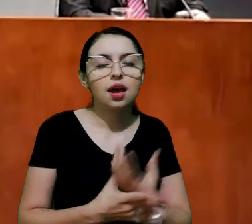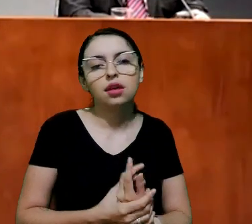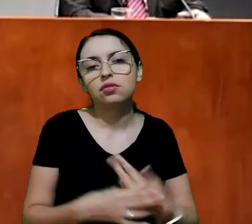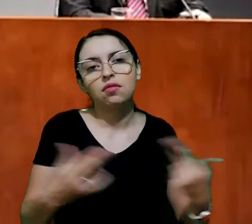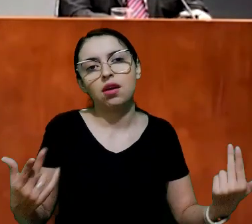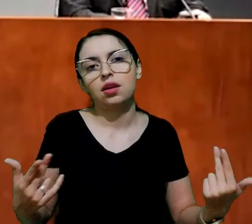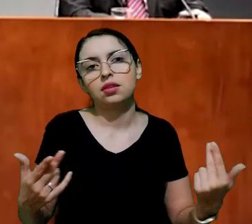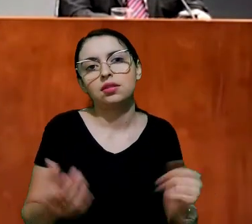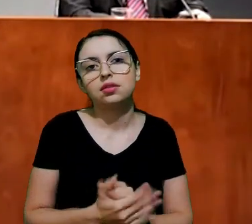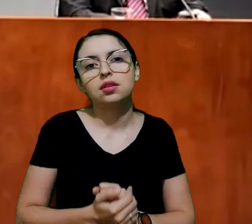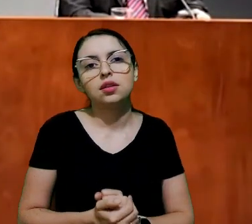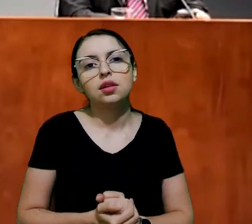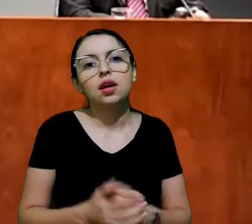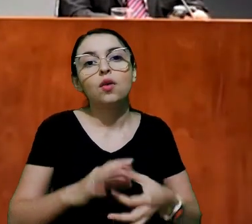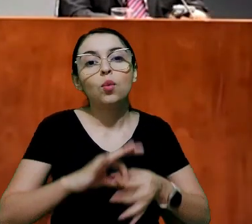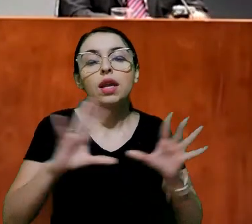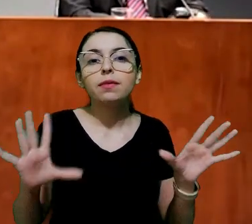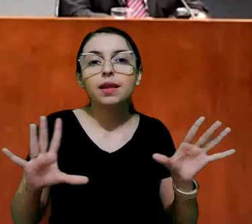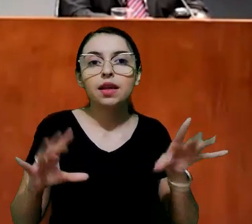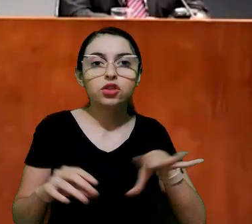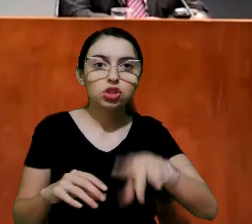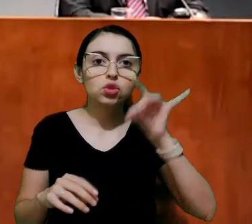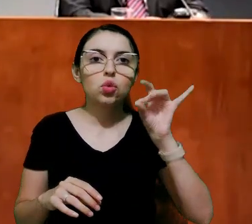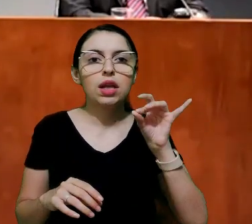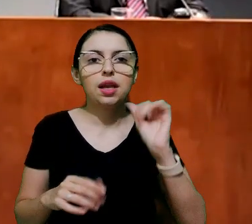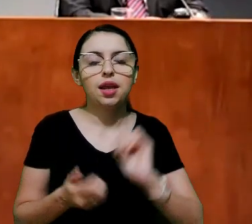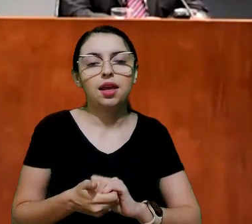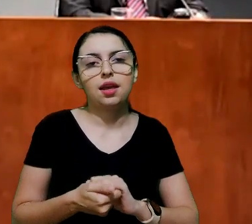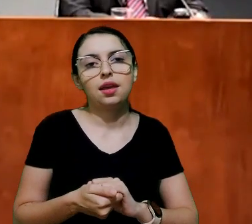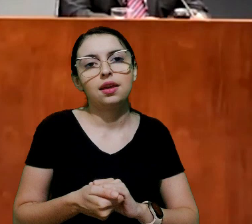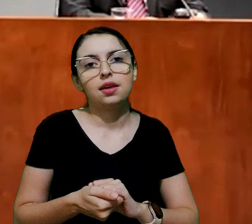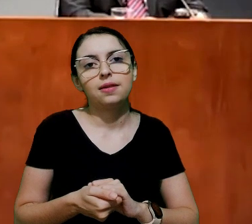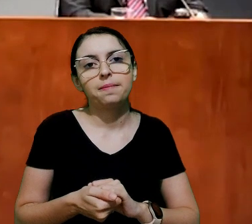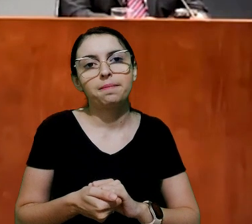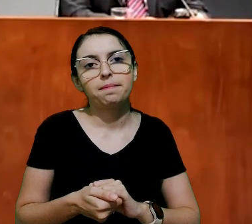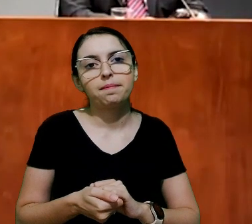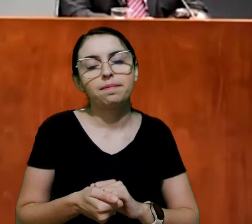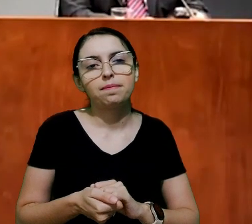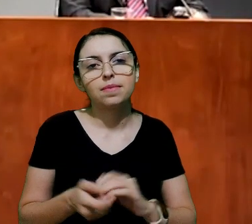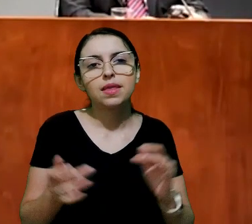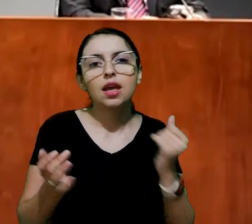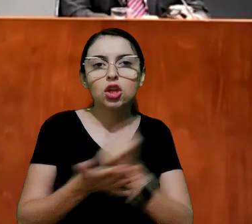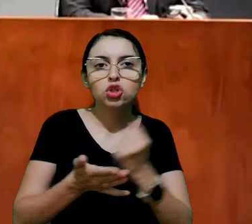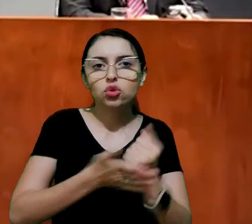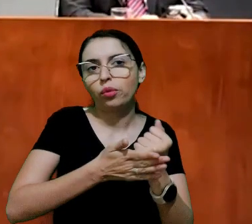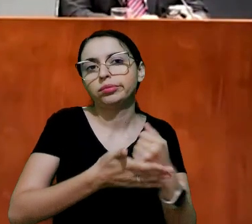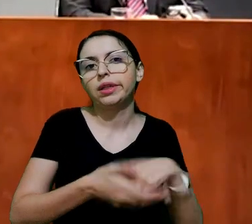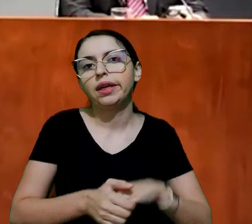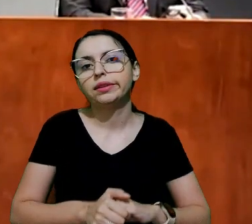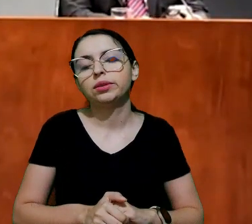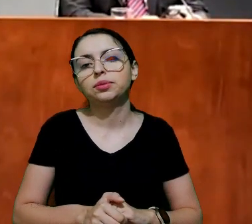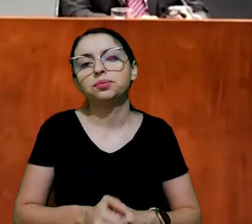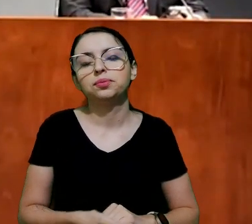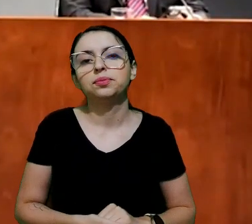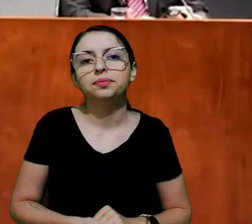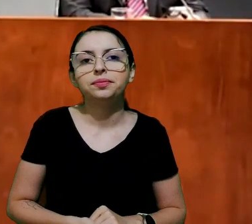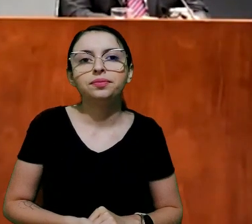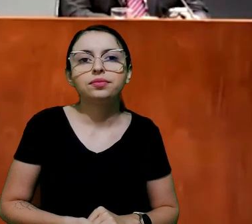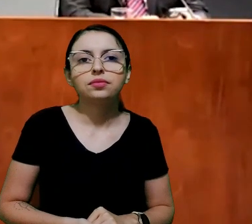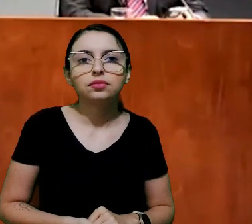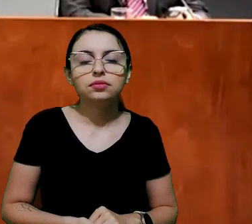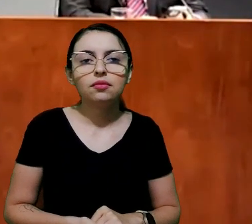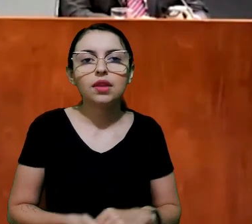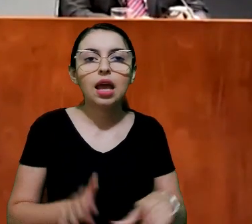outras questões, né, de proteção, que isso não afetaria a sua liberdade de contratar, a sua liberdade de